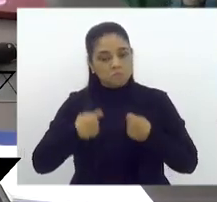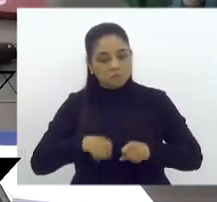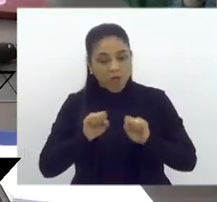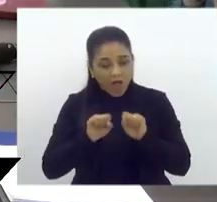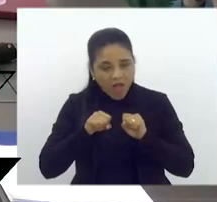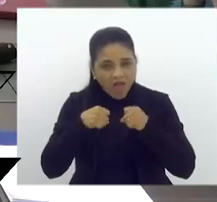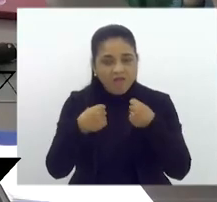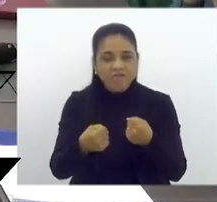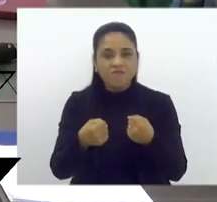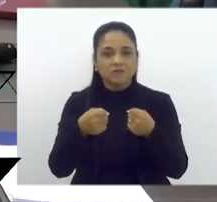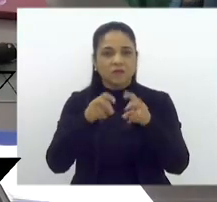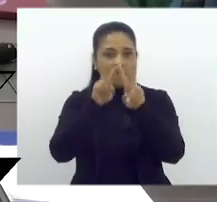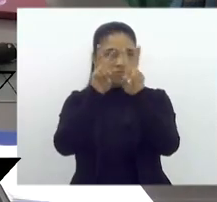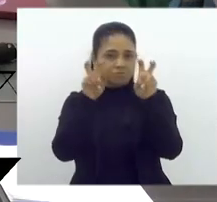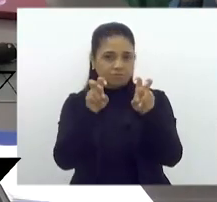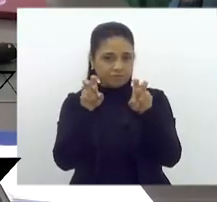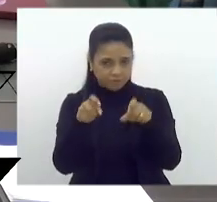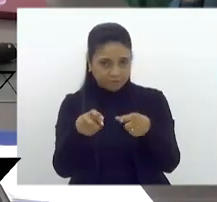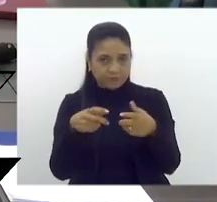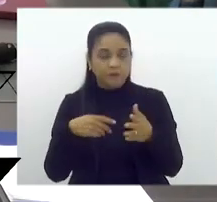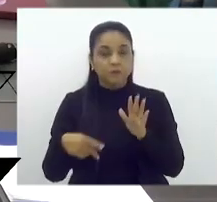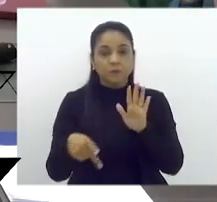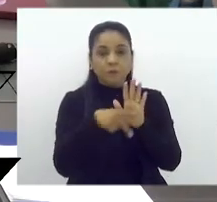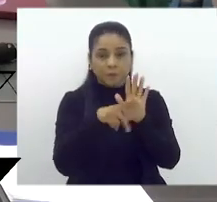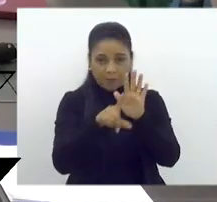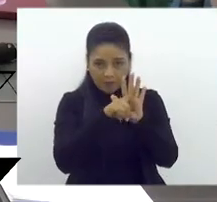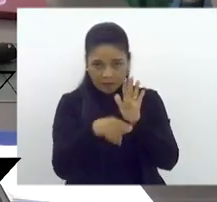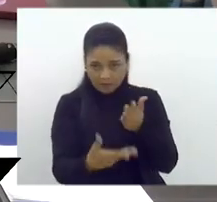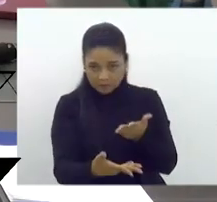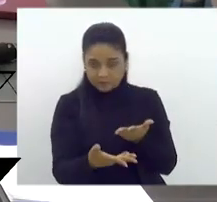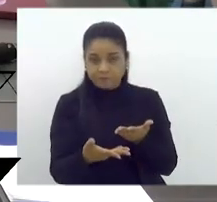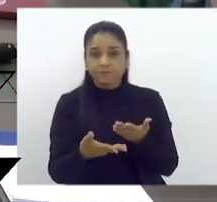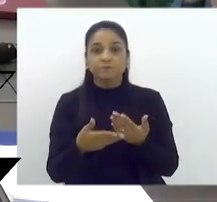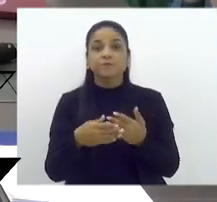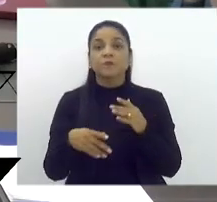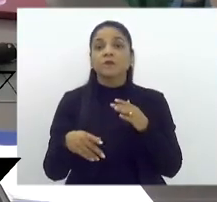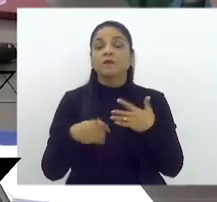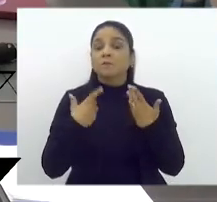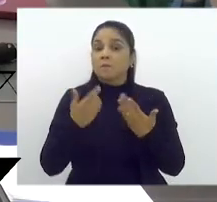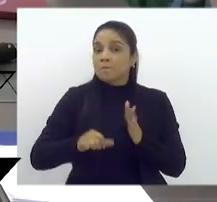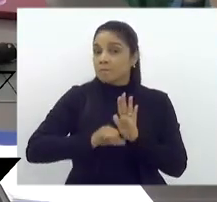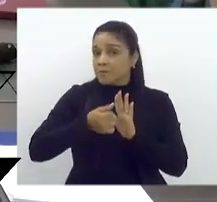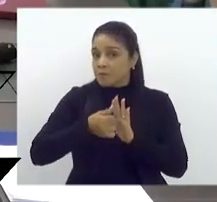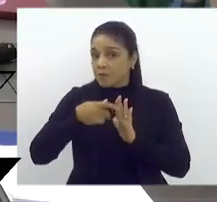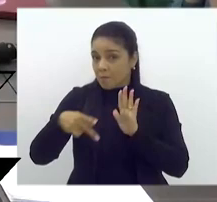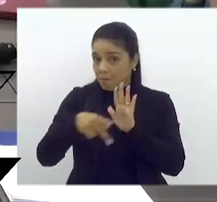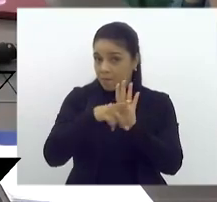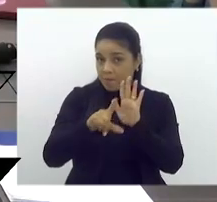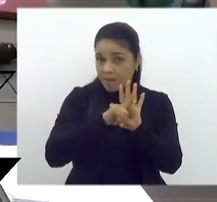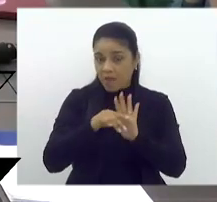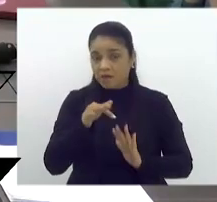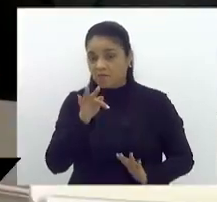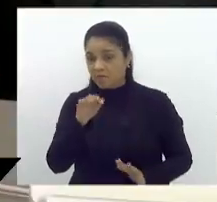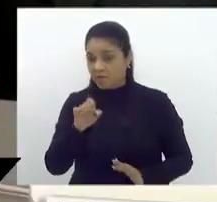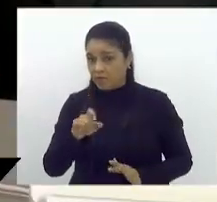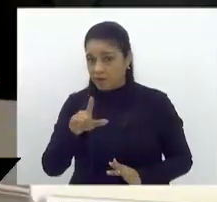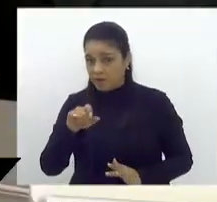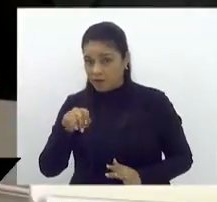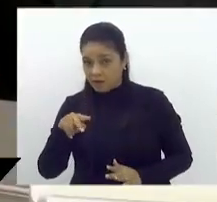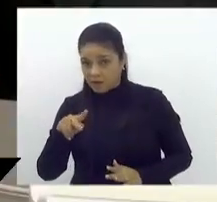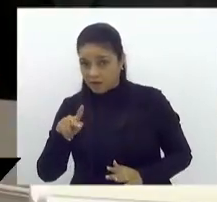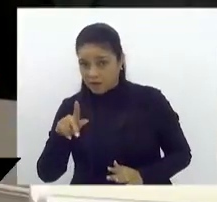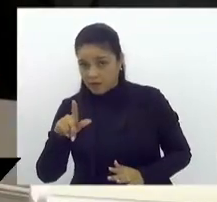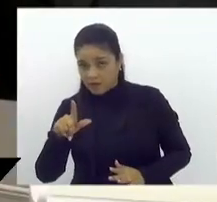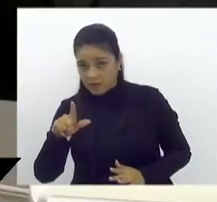aqui colocados nesse PL. Primeiro, dizer que o PL do deputado Filipinho é um